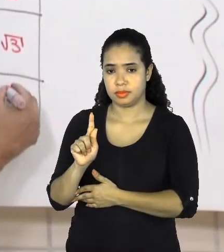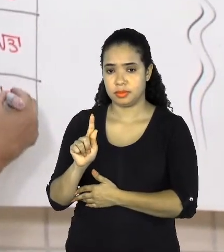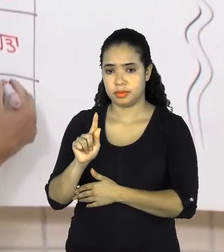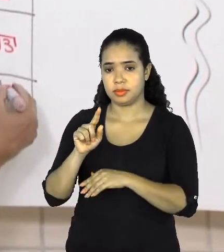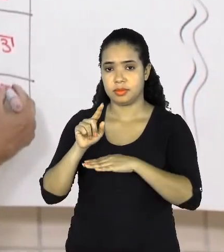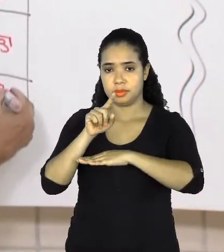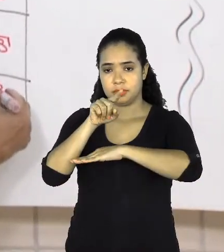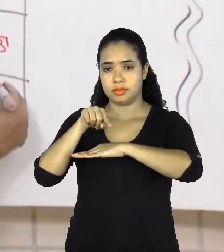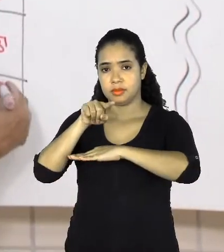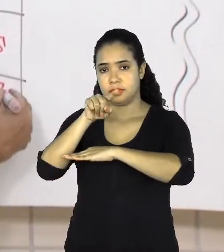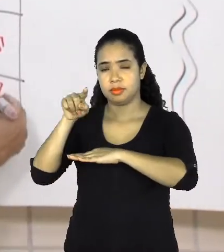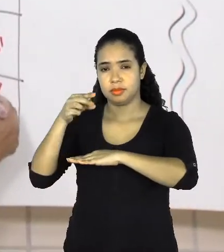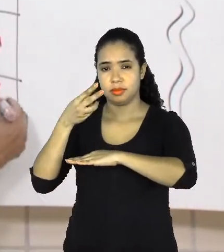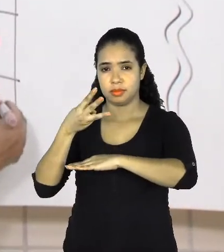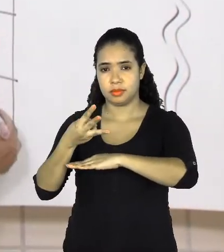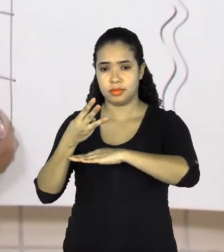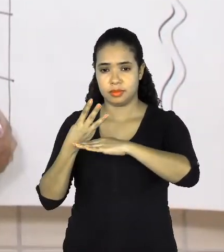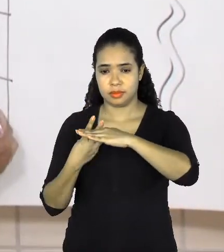raiz de 3